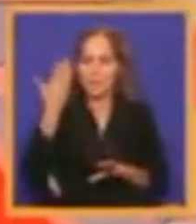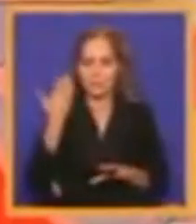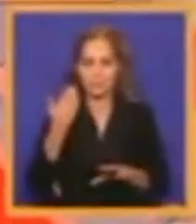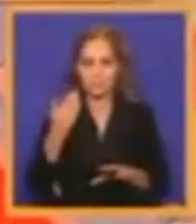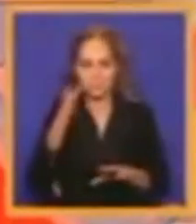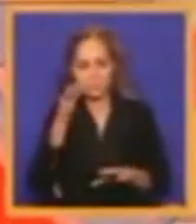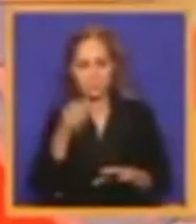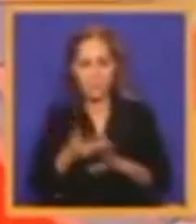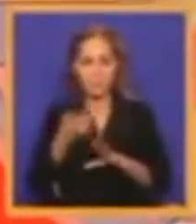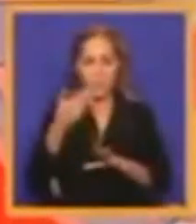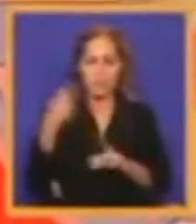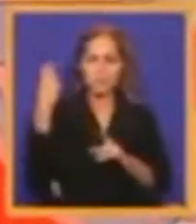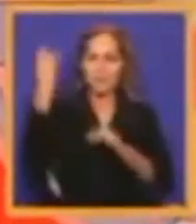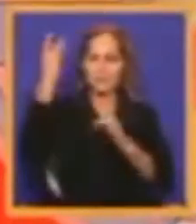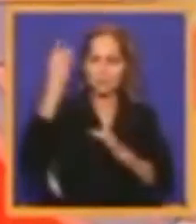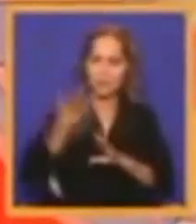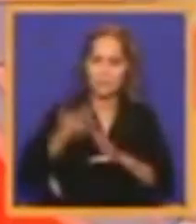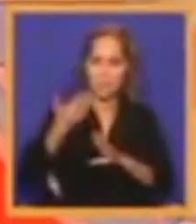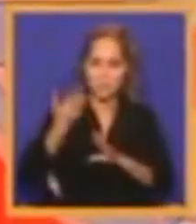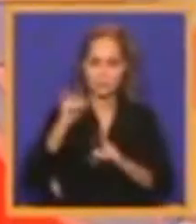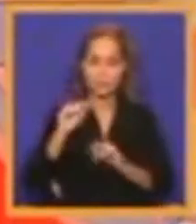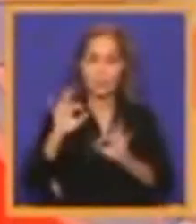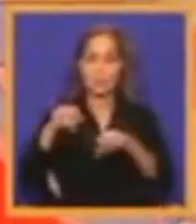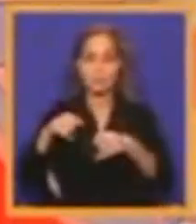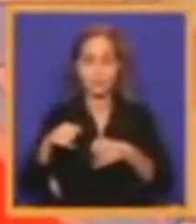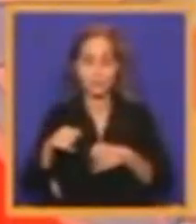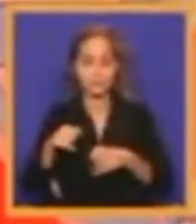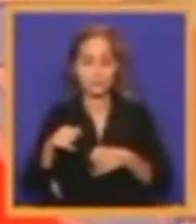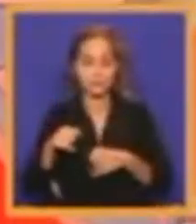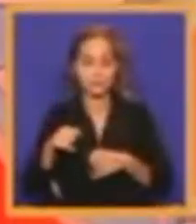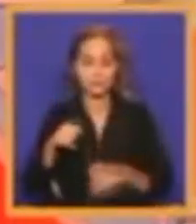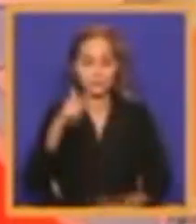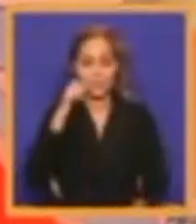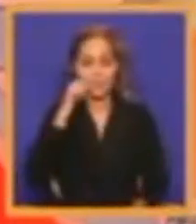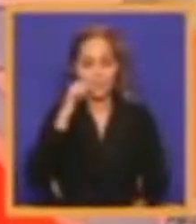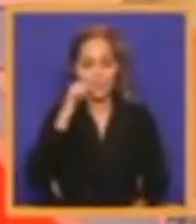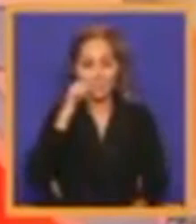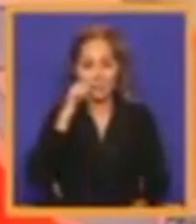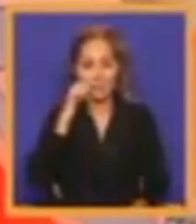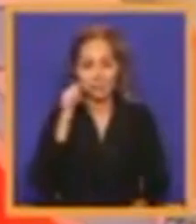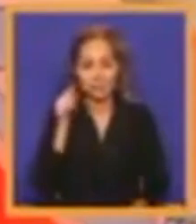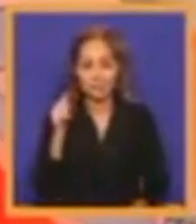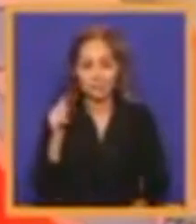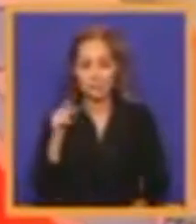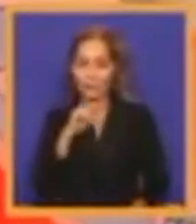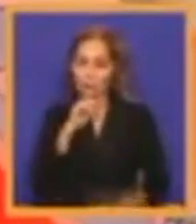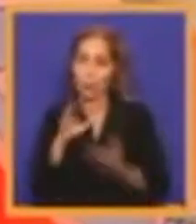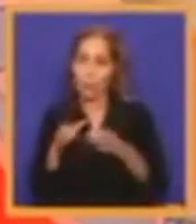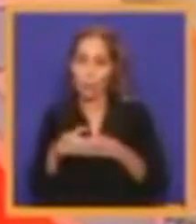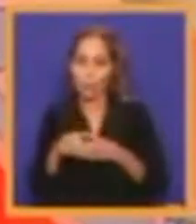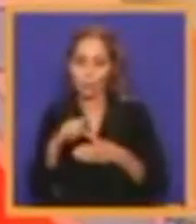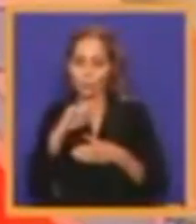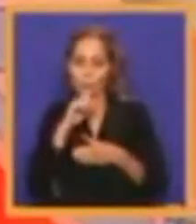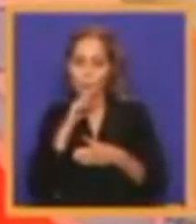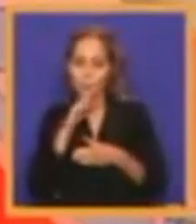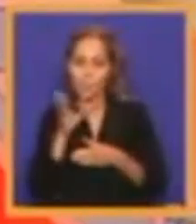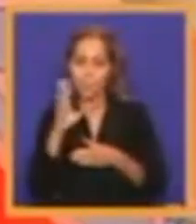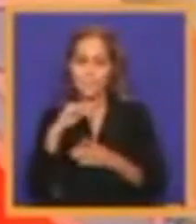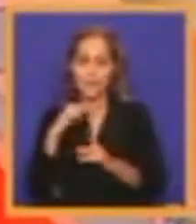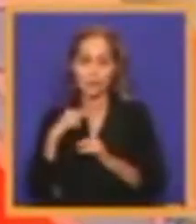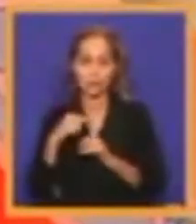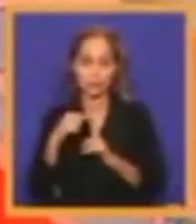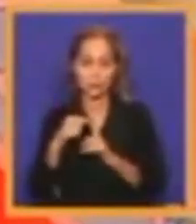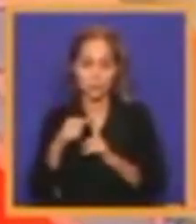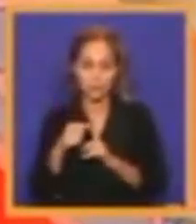mais aventureiro. E por fim, aqueles que no fundo são, talvez, podíamos dizer, o signo mais beneficiado